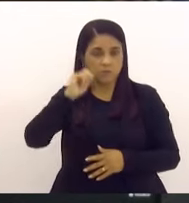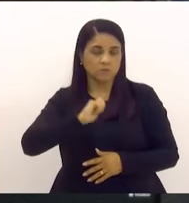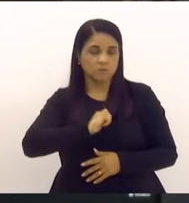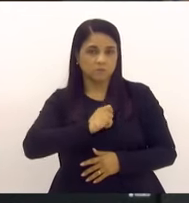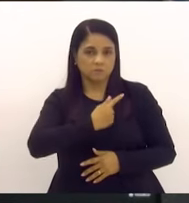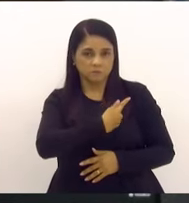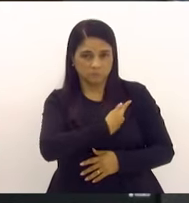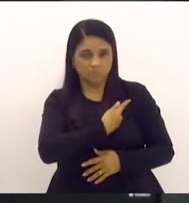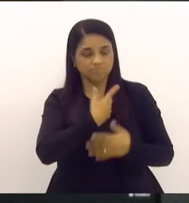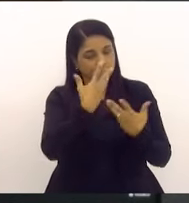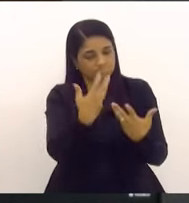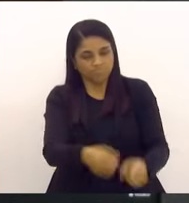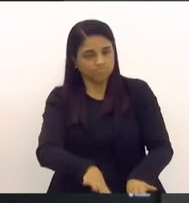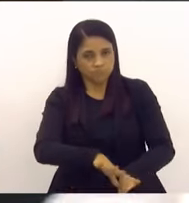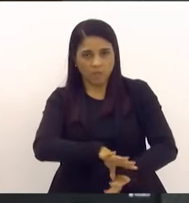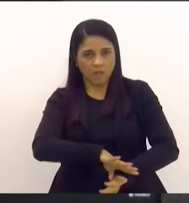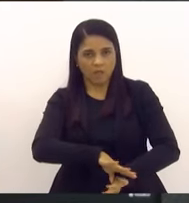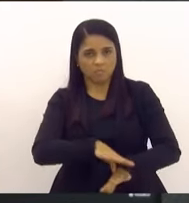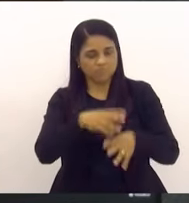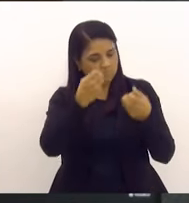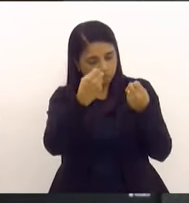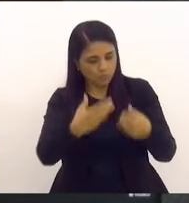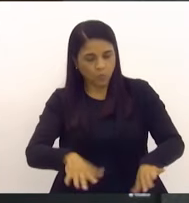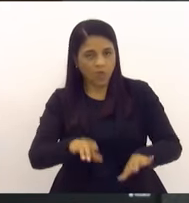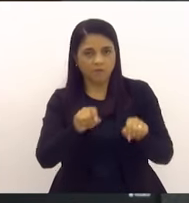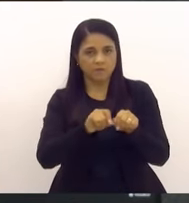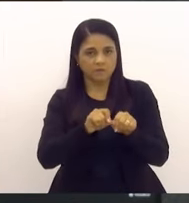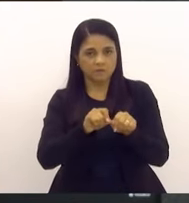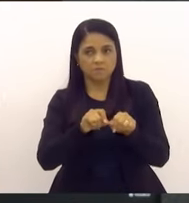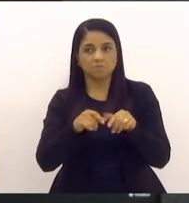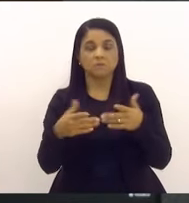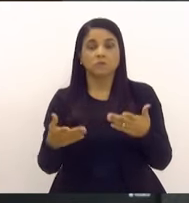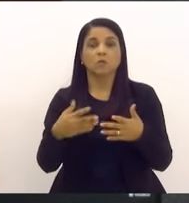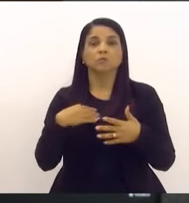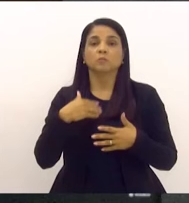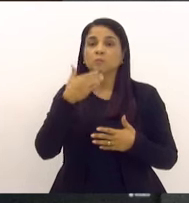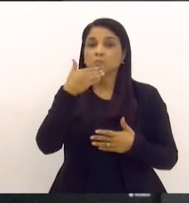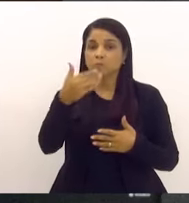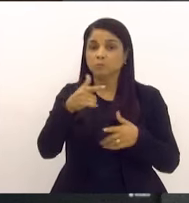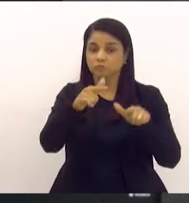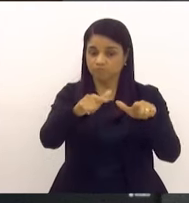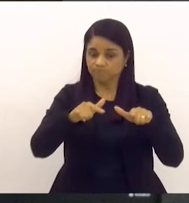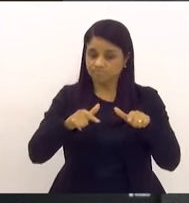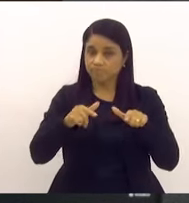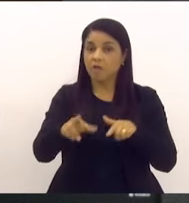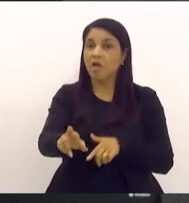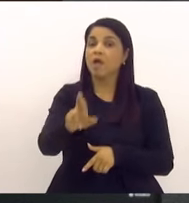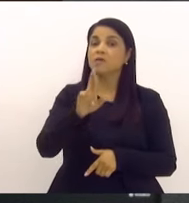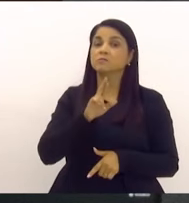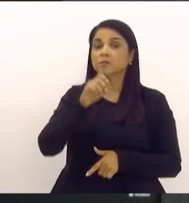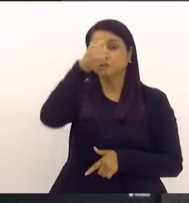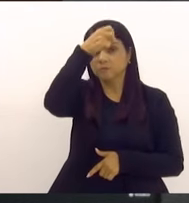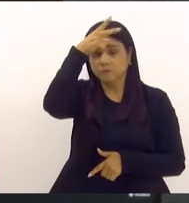se recusa a fazer. Estamos oficiando a Prefeitura do município para que dê uma resposta. Até agora,